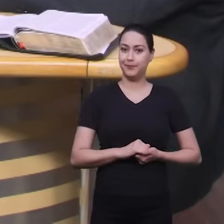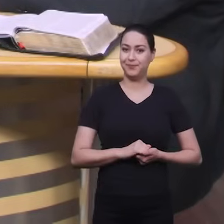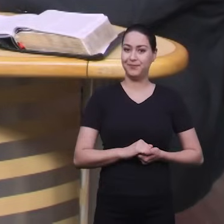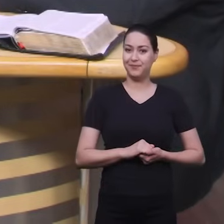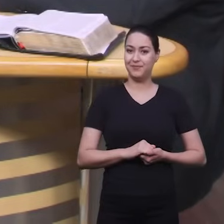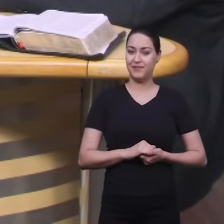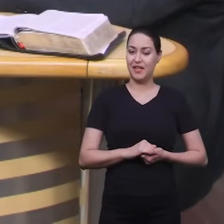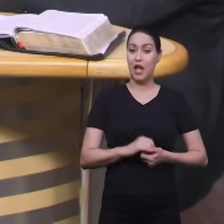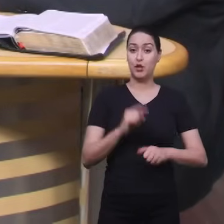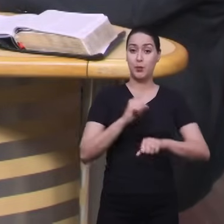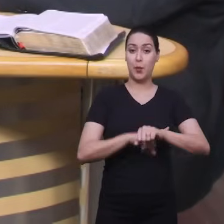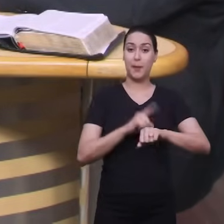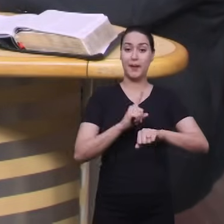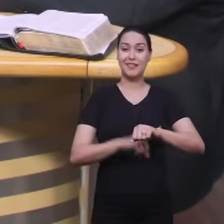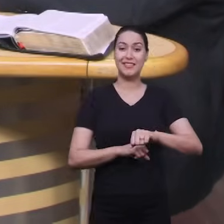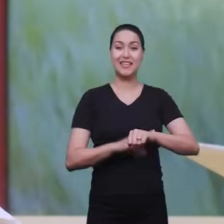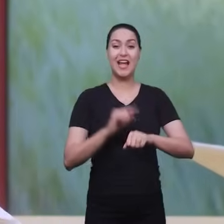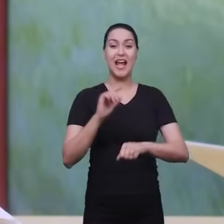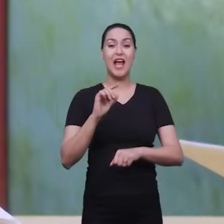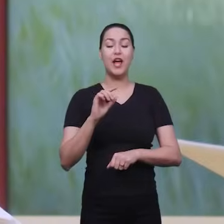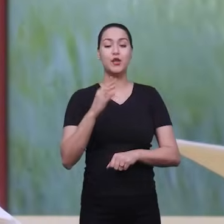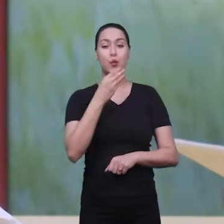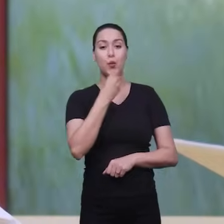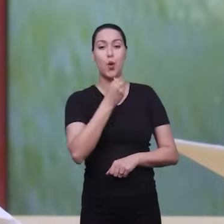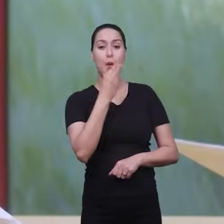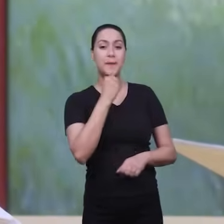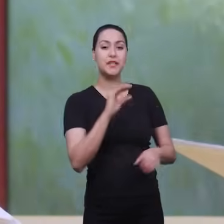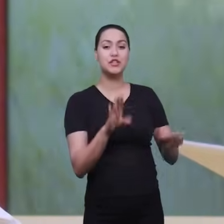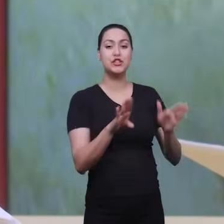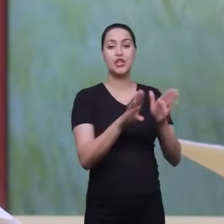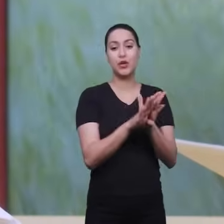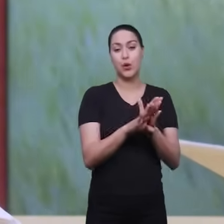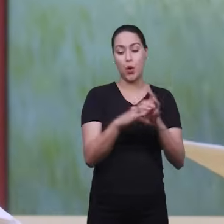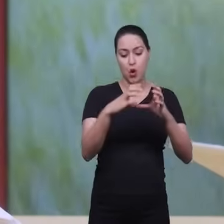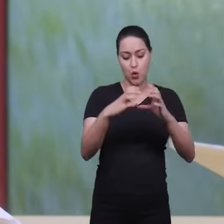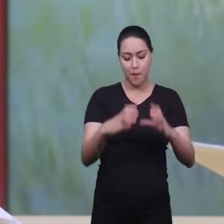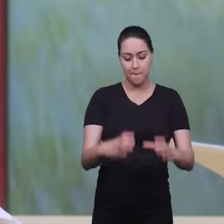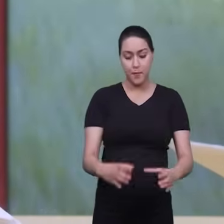chegou Eliezer com os cabelos já por uma decisão